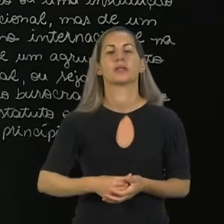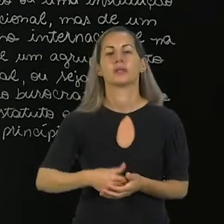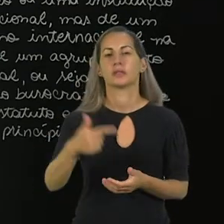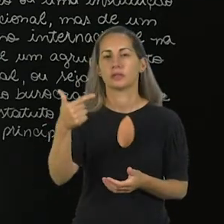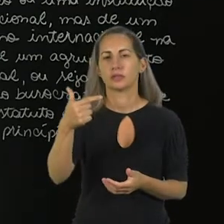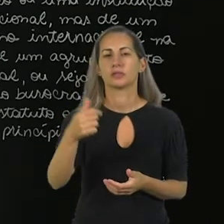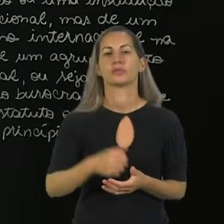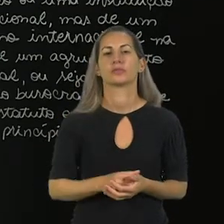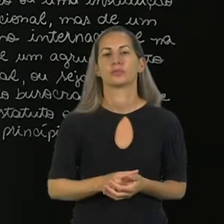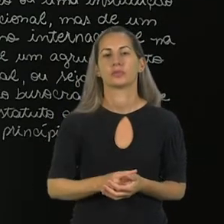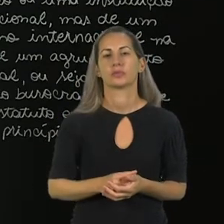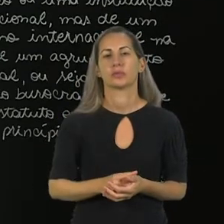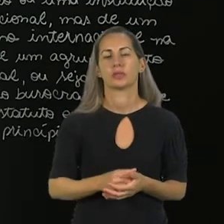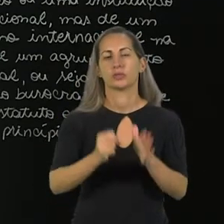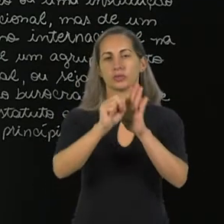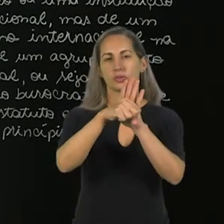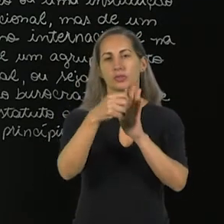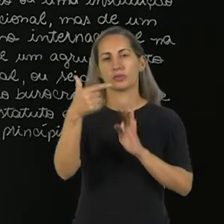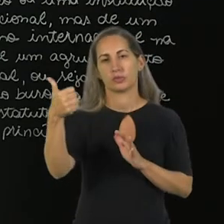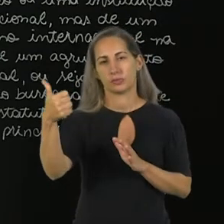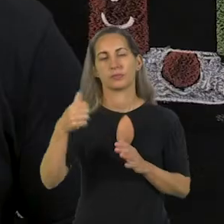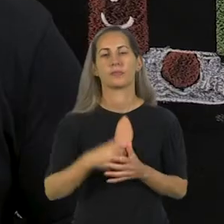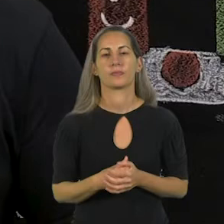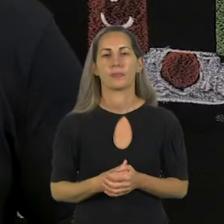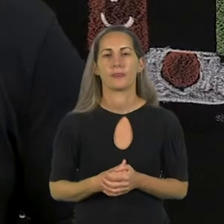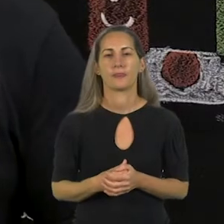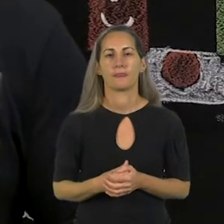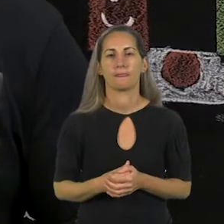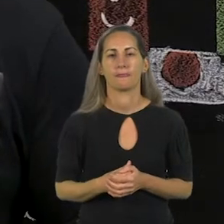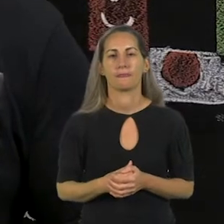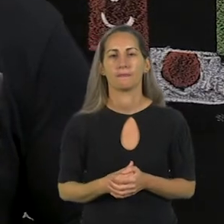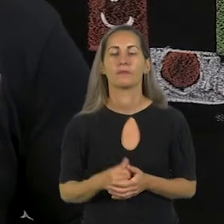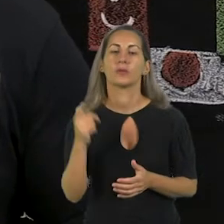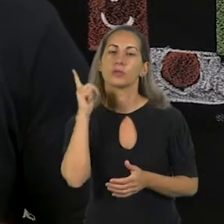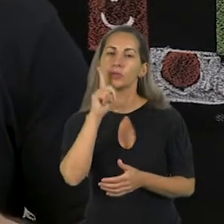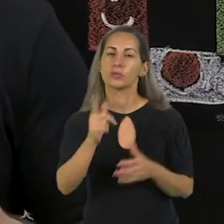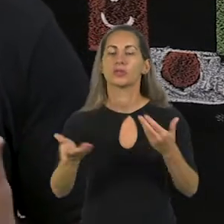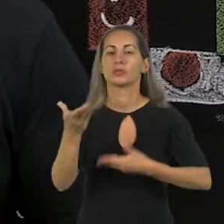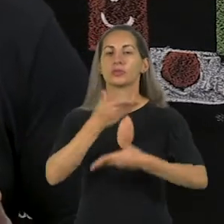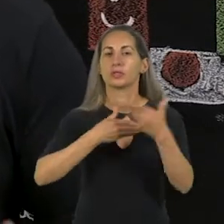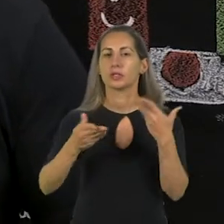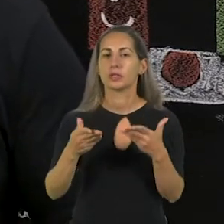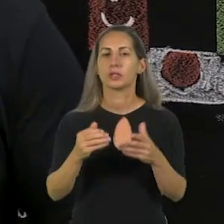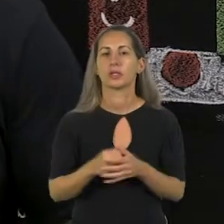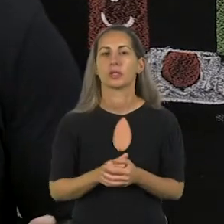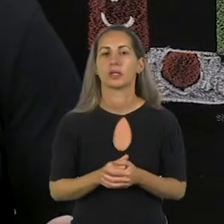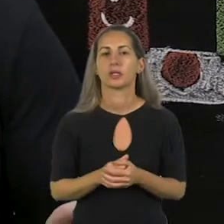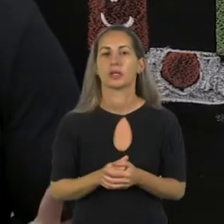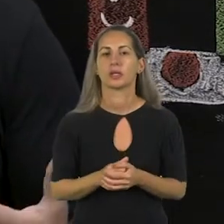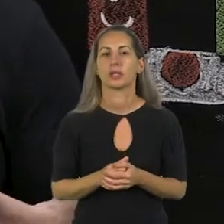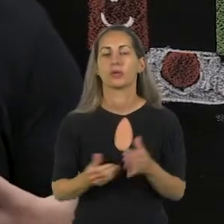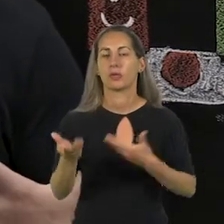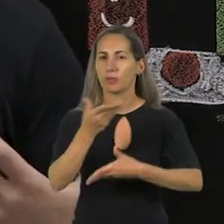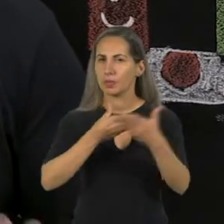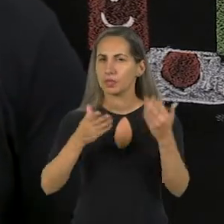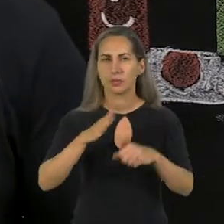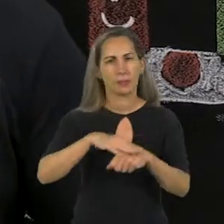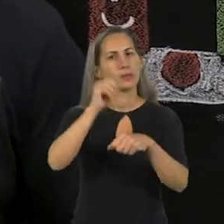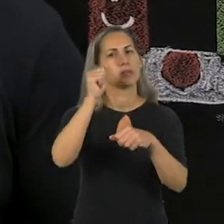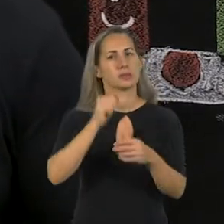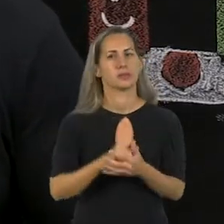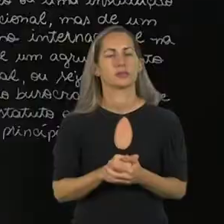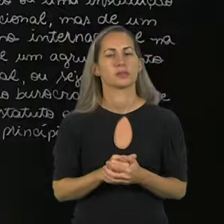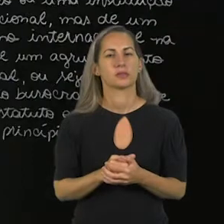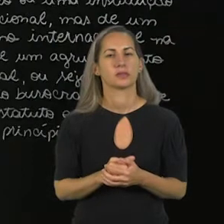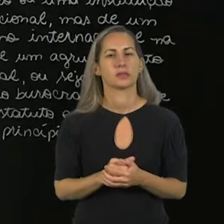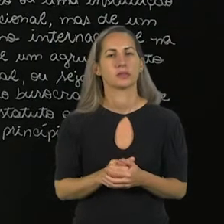segunda década do século XXI. Dessa maneira, então, eles conseguem gerar níveis de cooperação muito maiores do